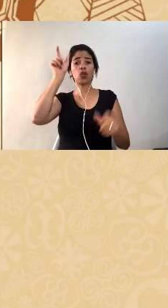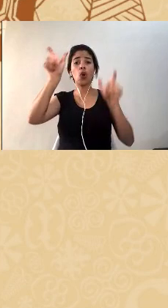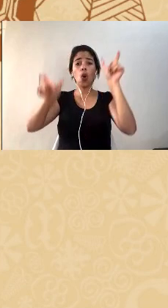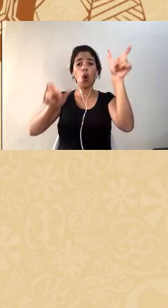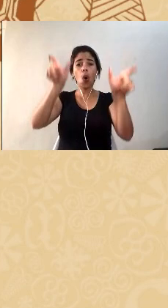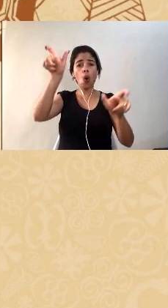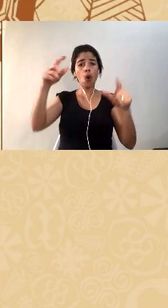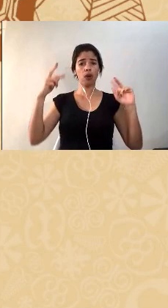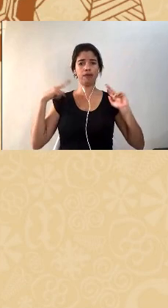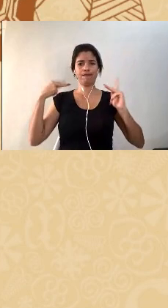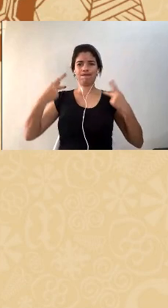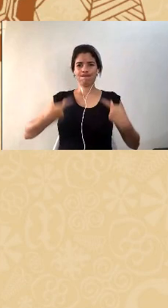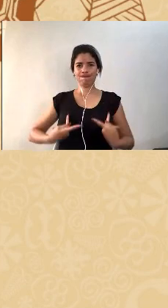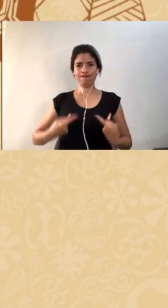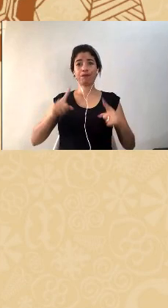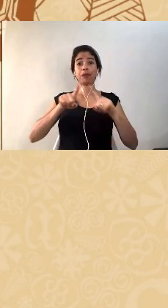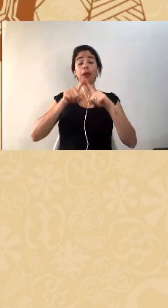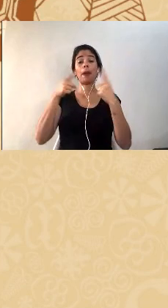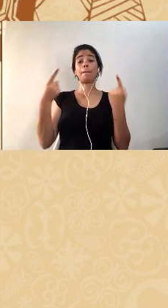Mas esse é um problema